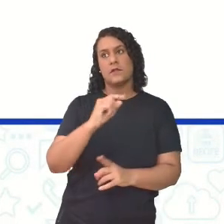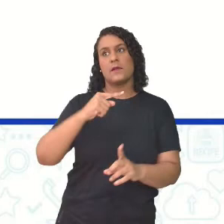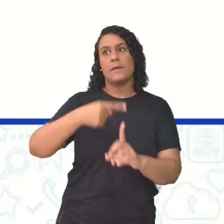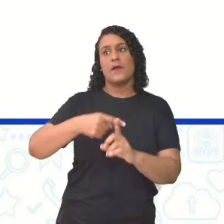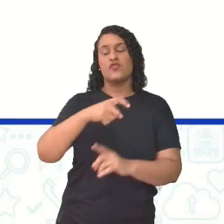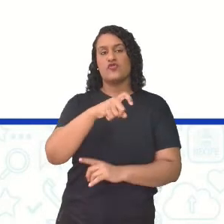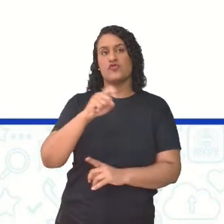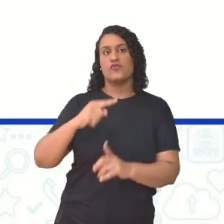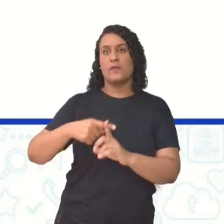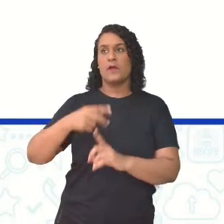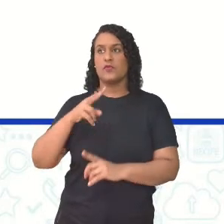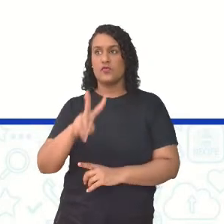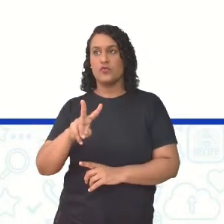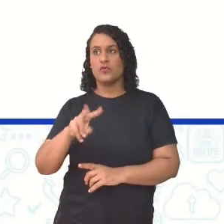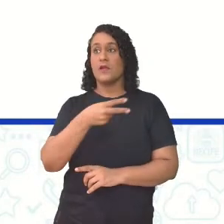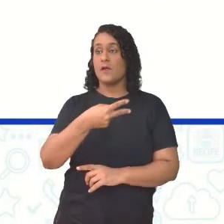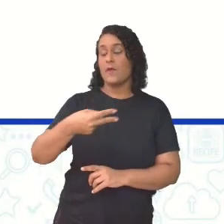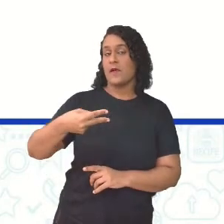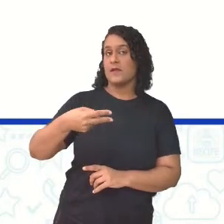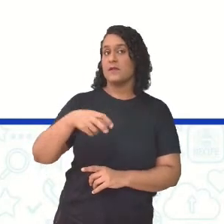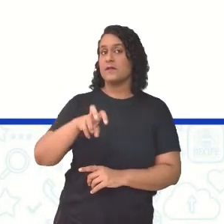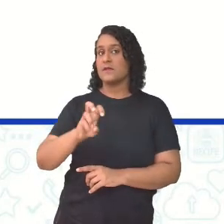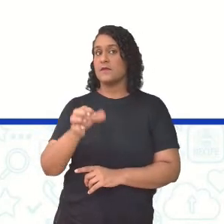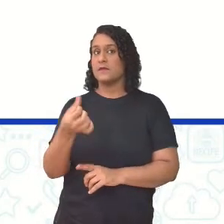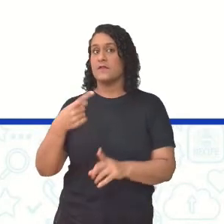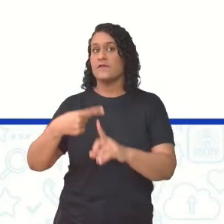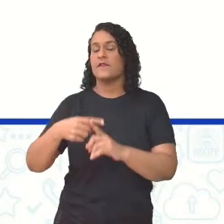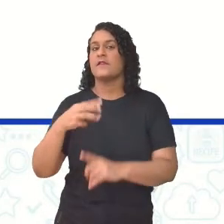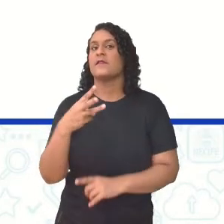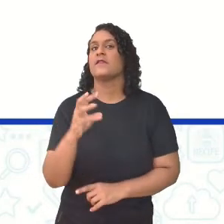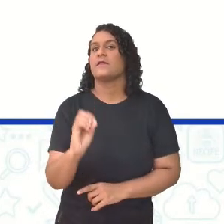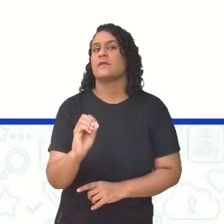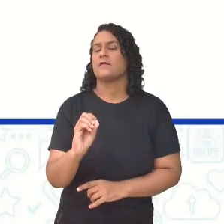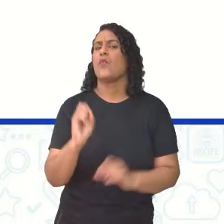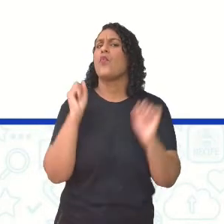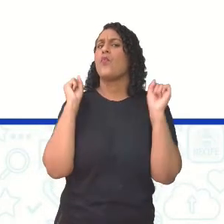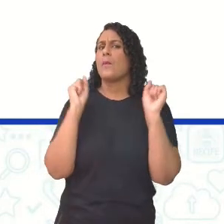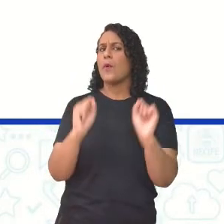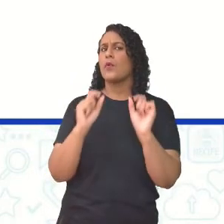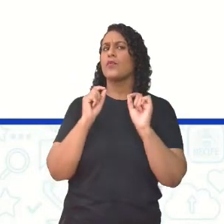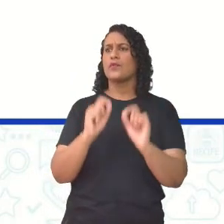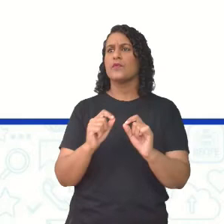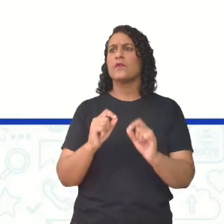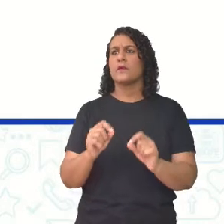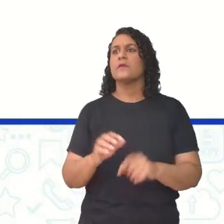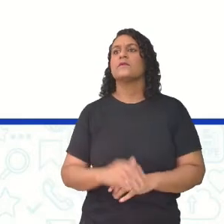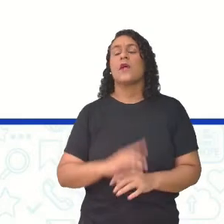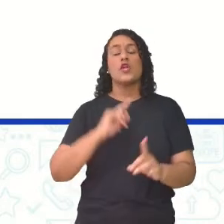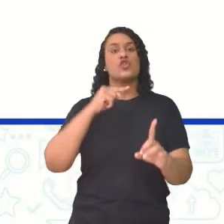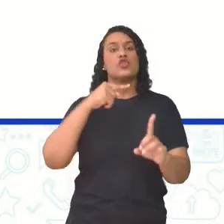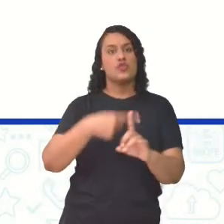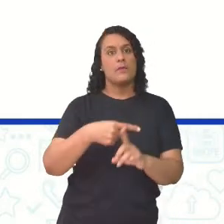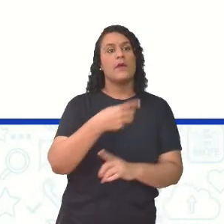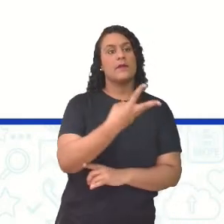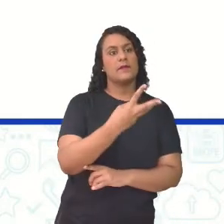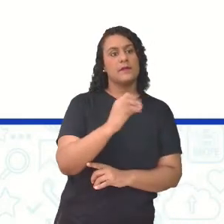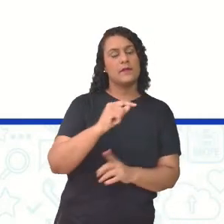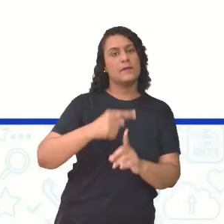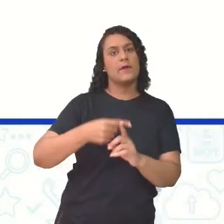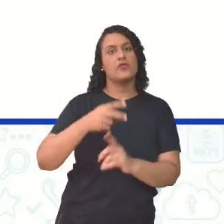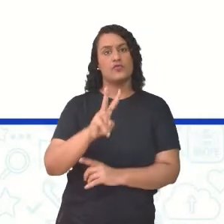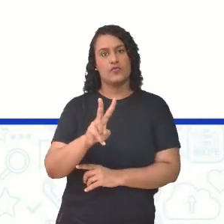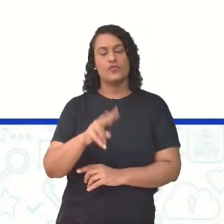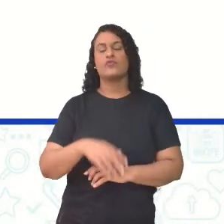2 é igual a 56 vezes 30. O que eu posso fazer dentro do parênteses aí é somar 30 com 2, que vai dar